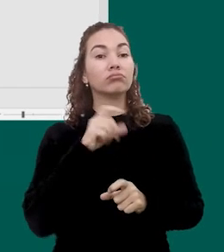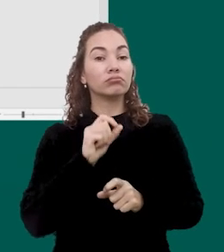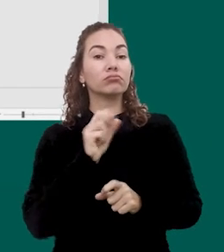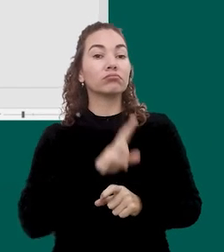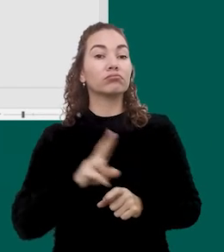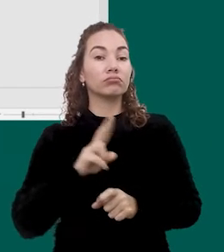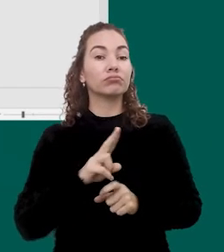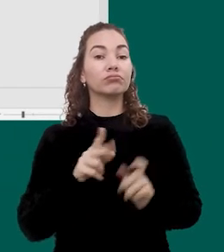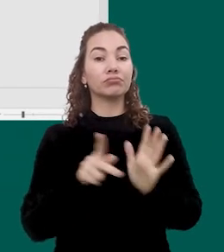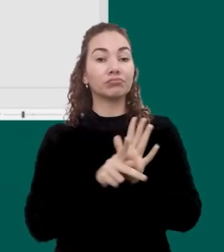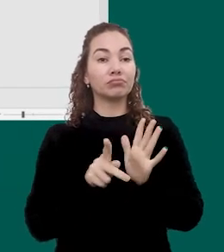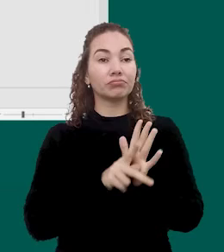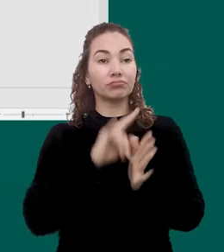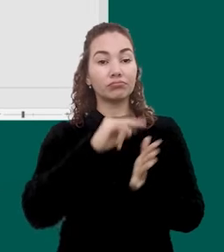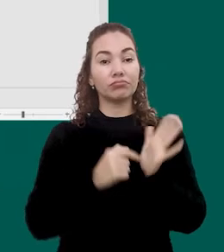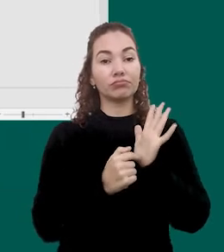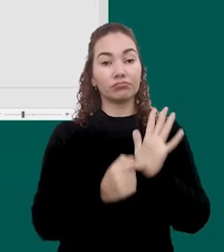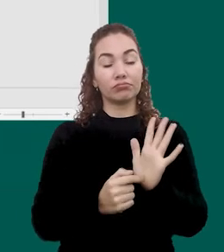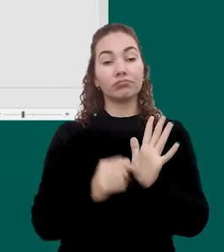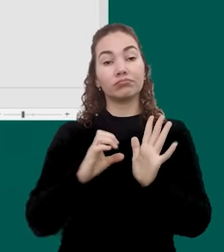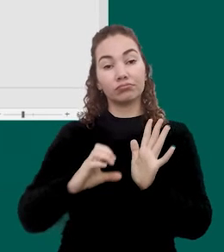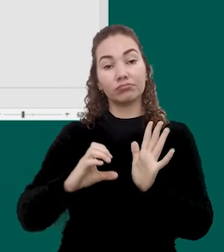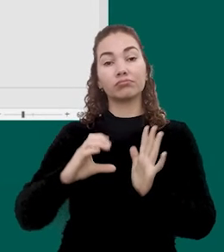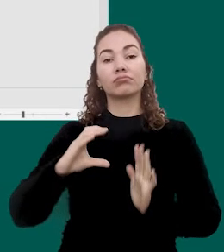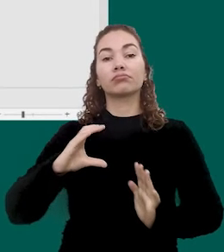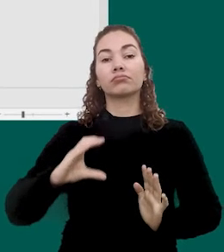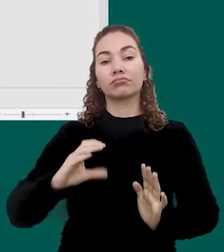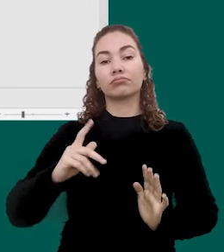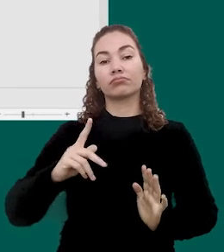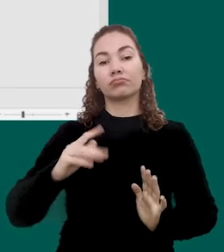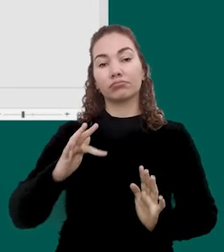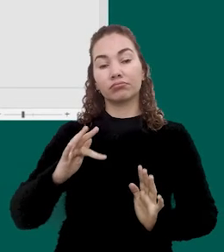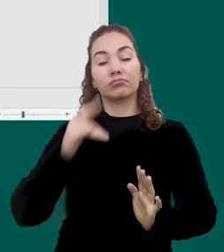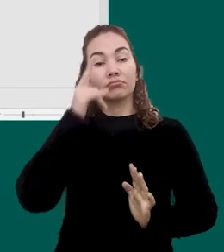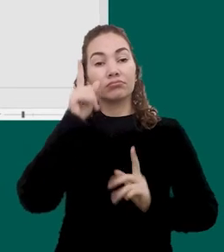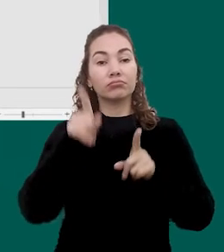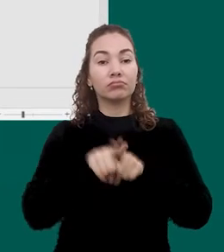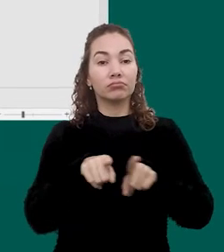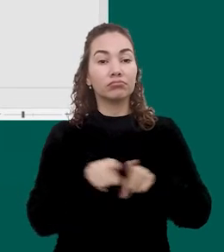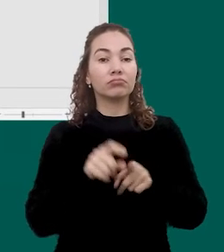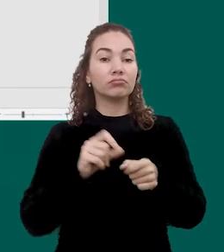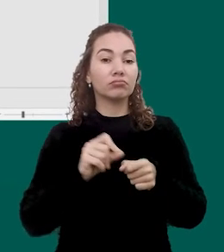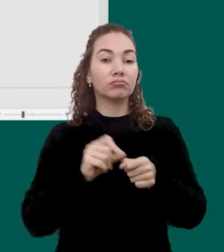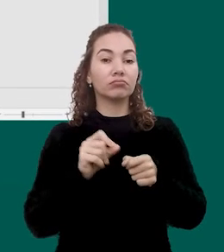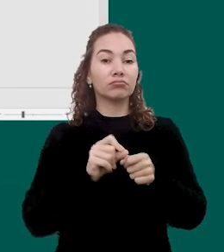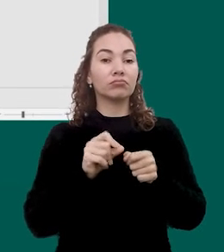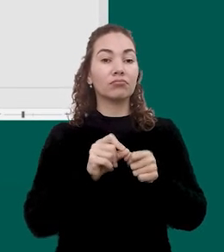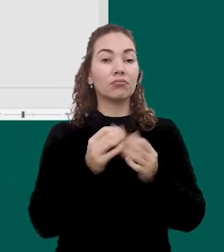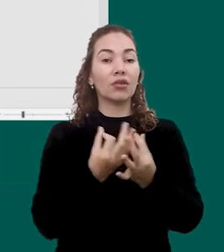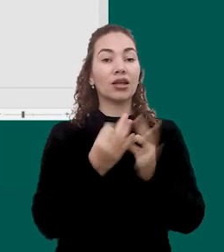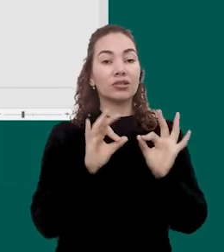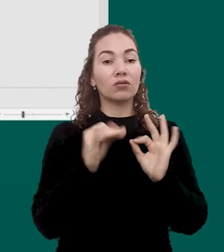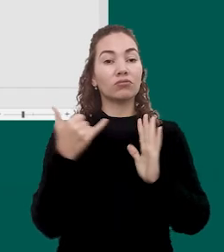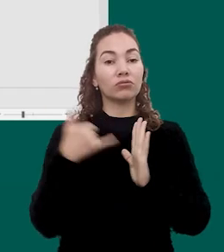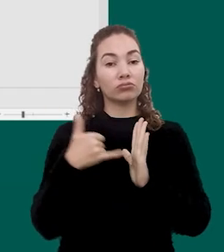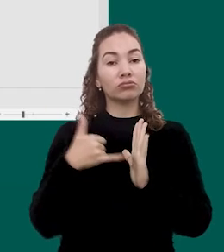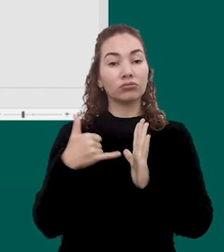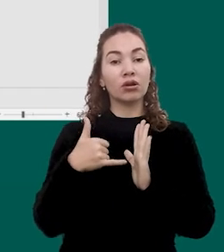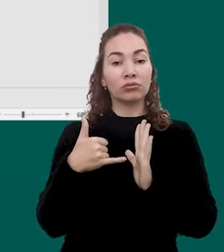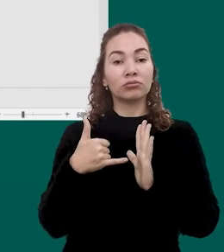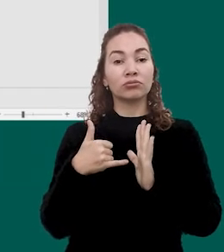do nosso certificado digital e-CPF, nós também conseguimos fazer a baixa desses dados, ou